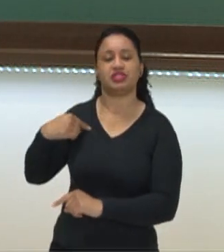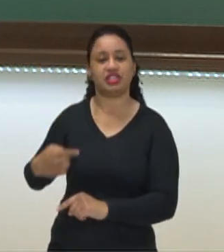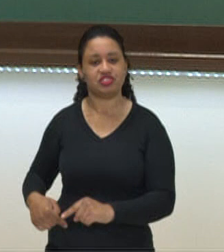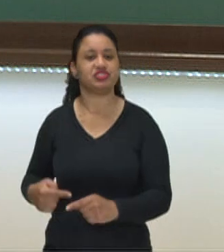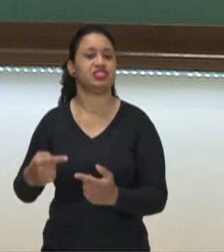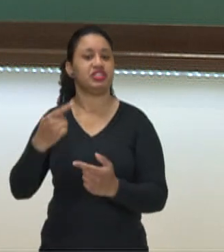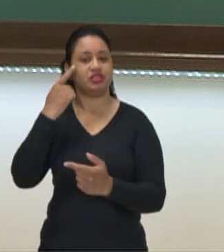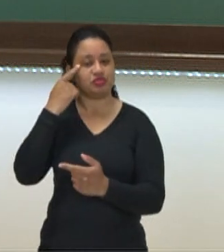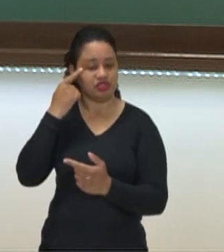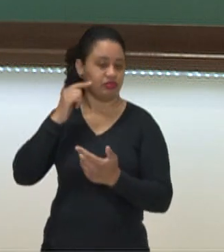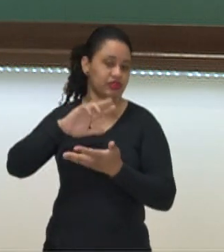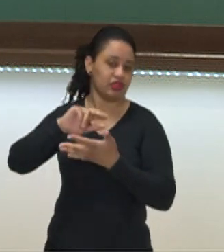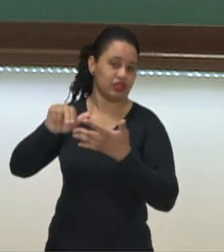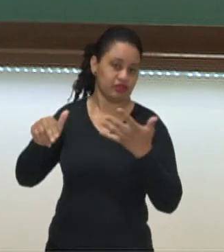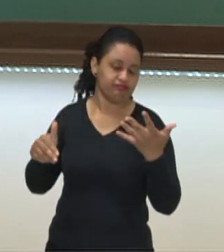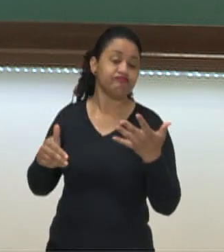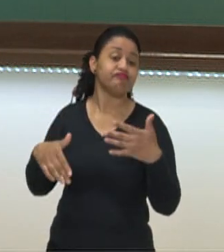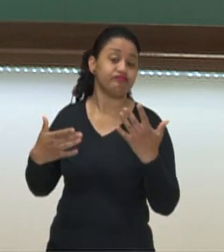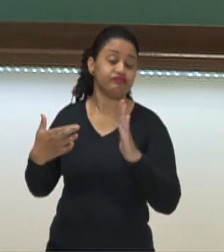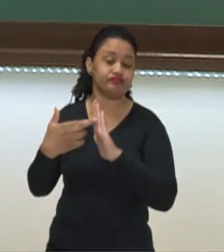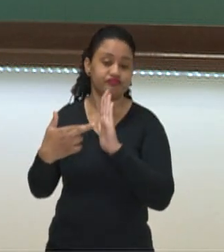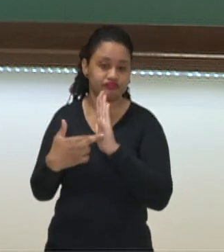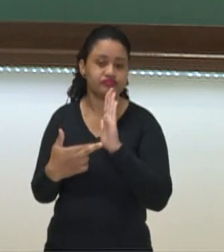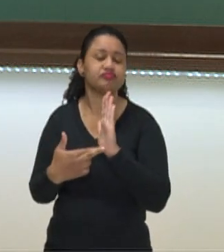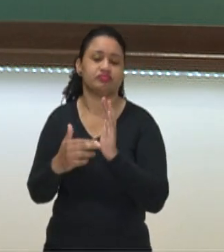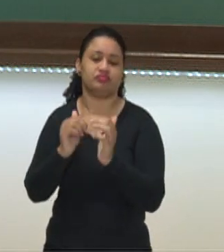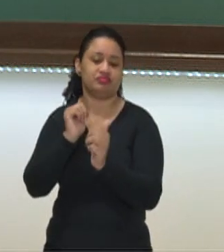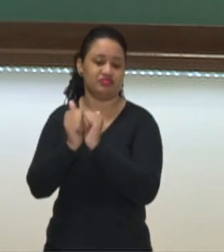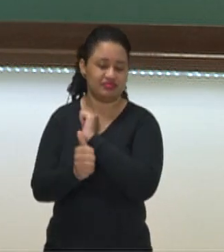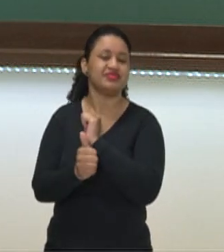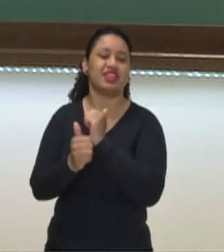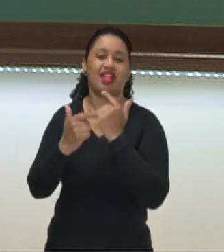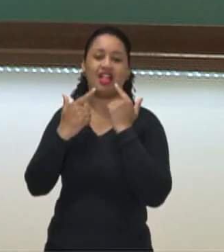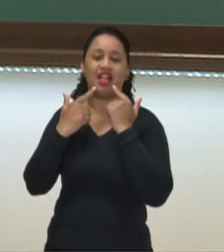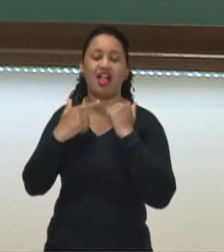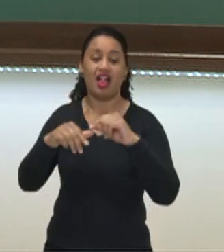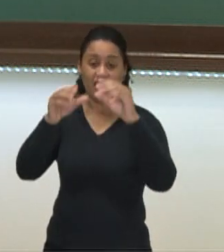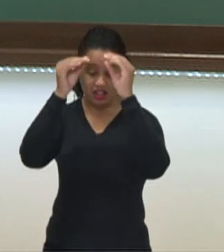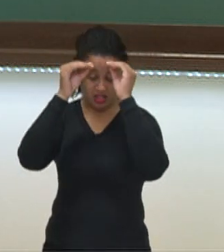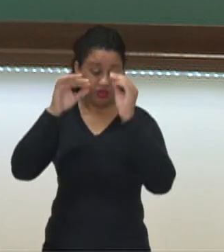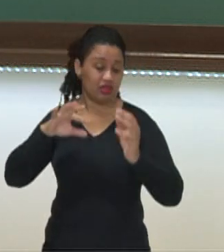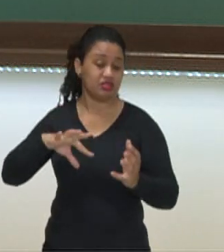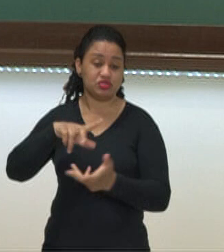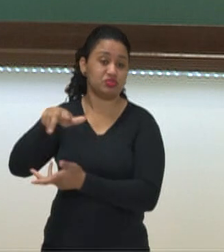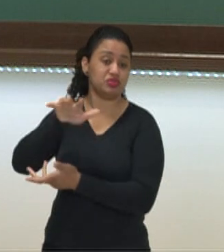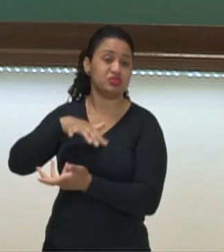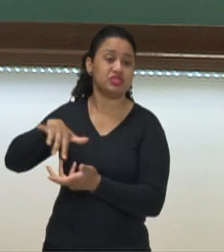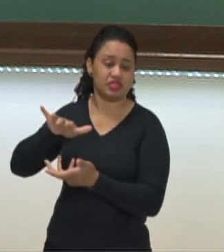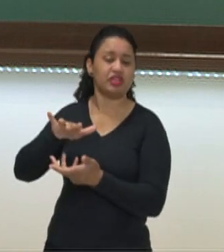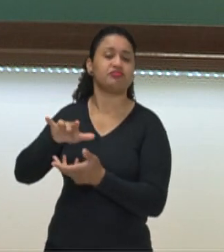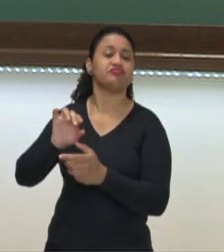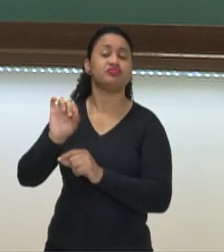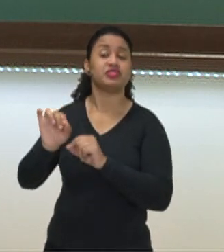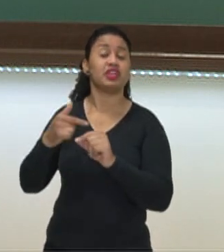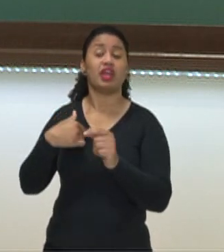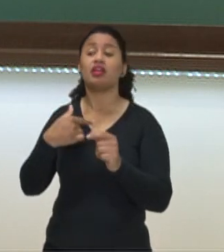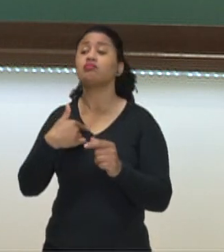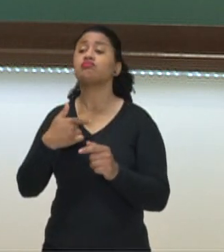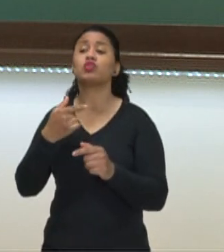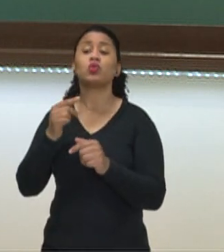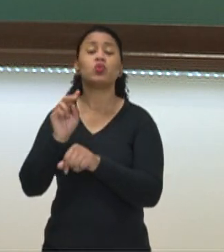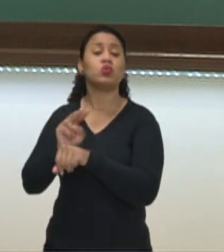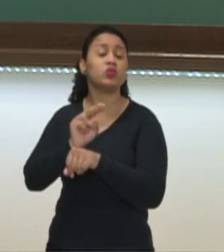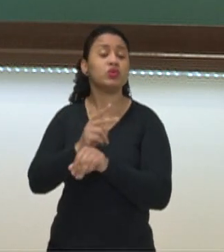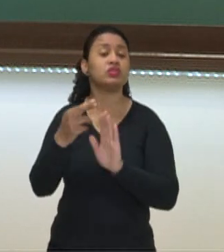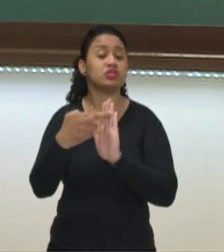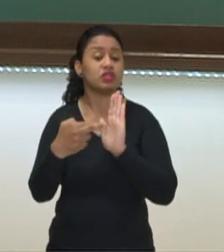Japão, enfim. A regra dos esportes, a linguagem é universal e os árbitros desses esportes, eles